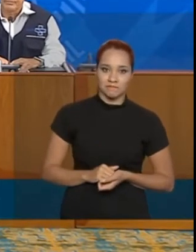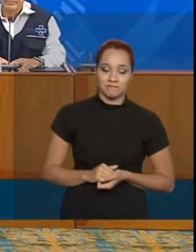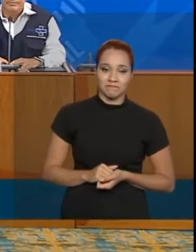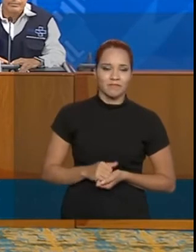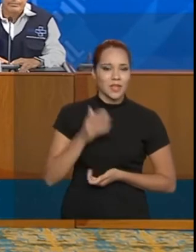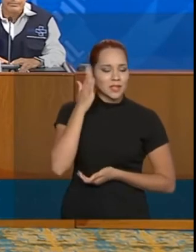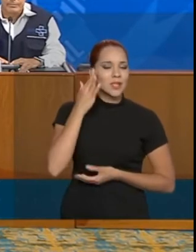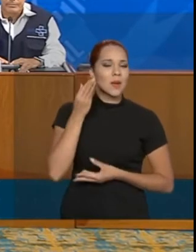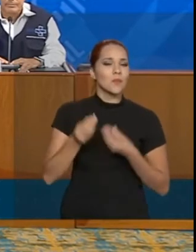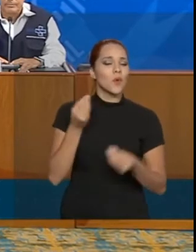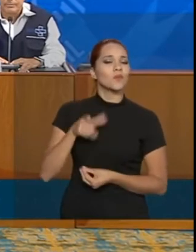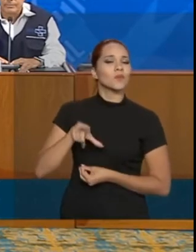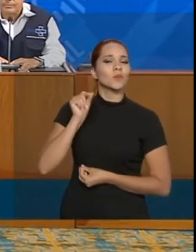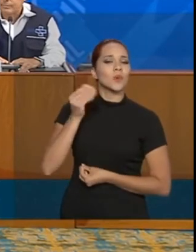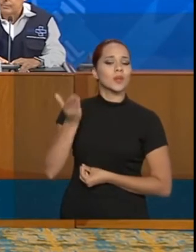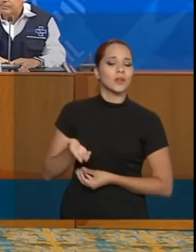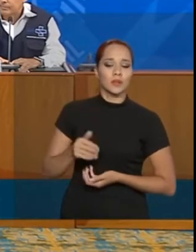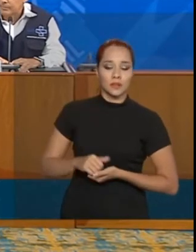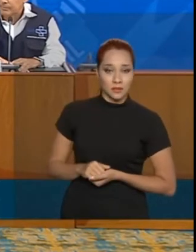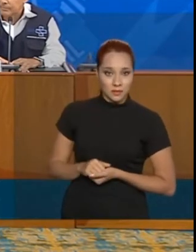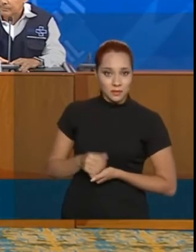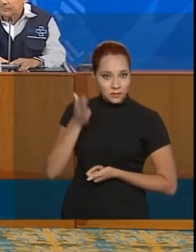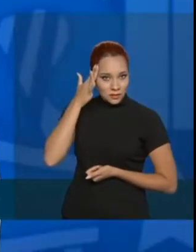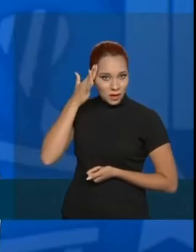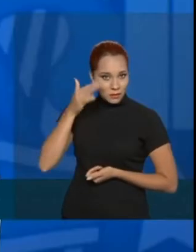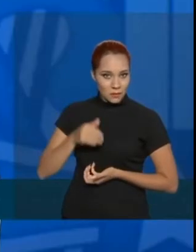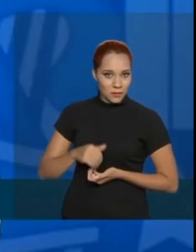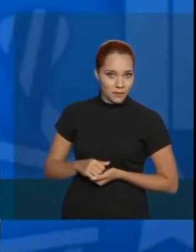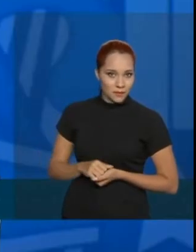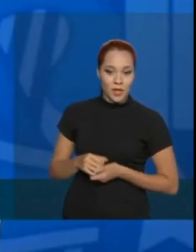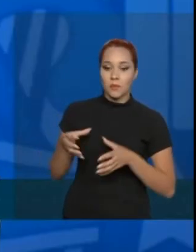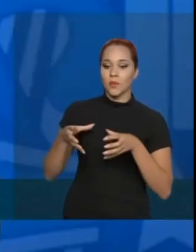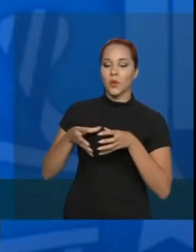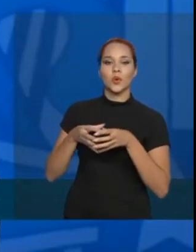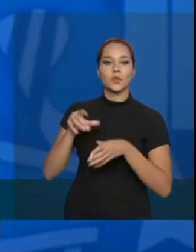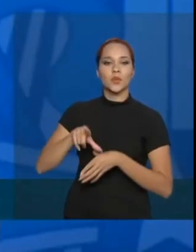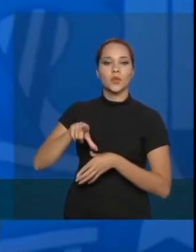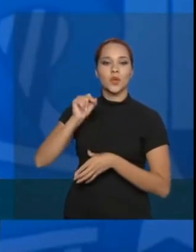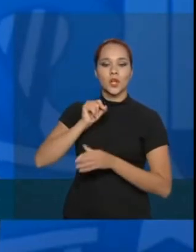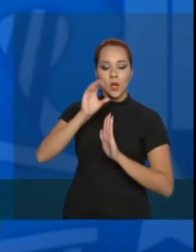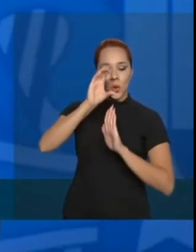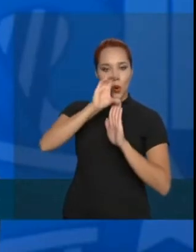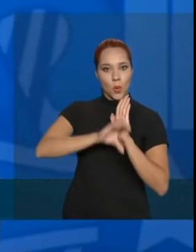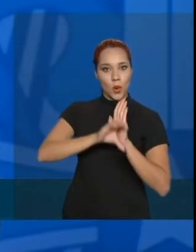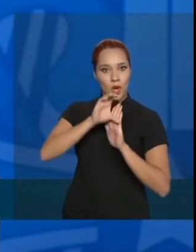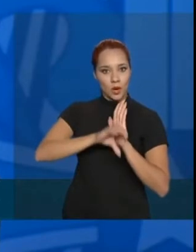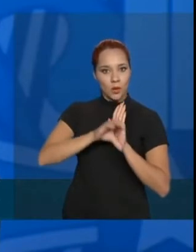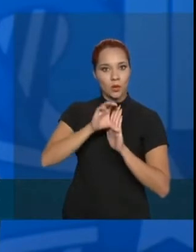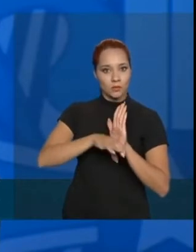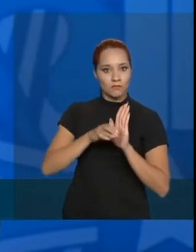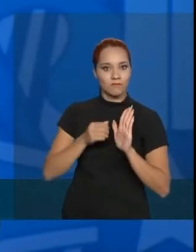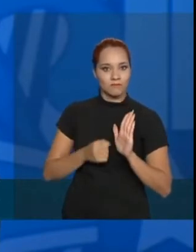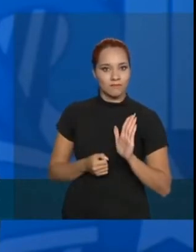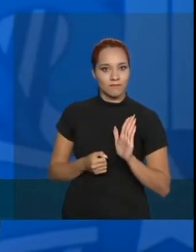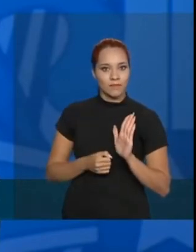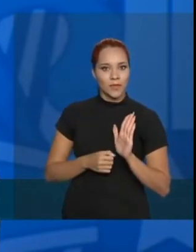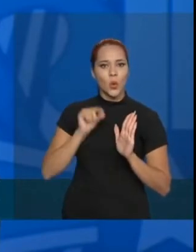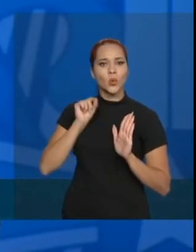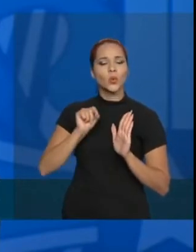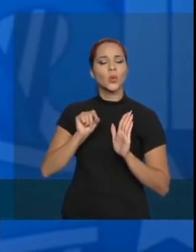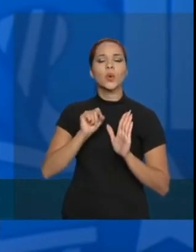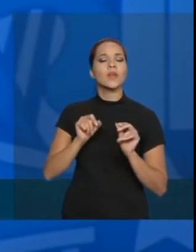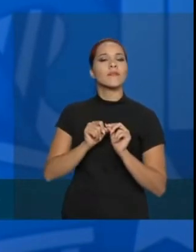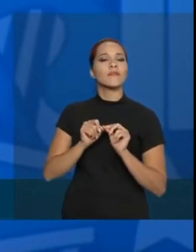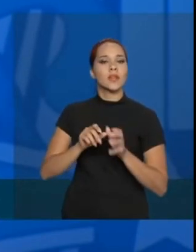Sabe como que eu escolhi? Minha equipe? Minha equipe eu escolhi para o currículo do que fez.